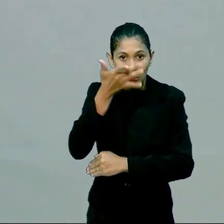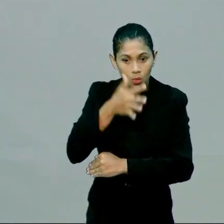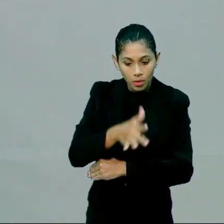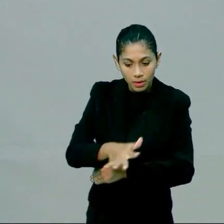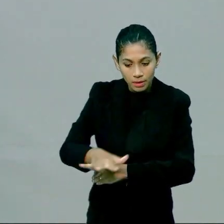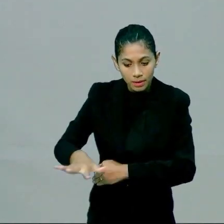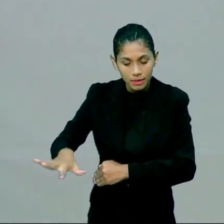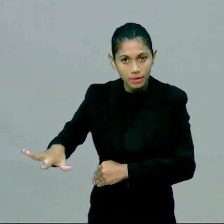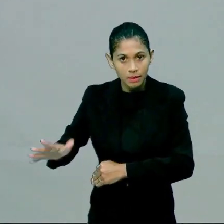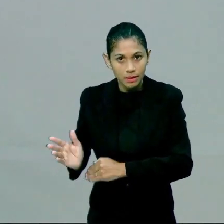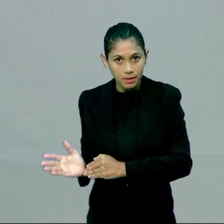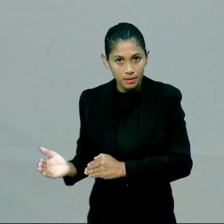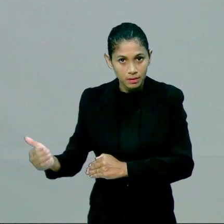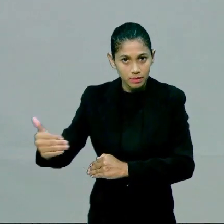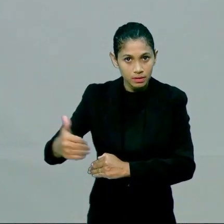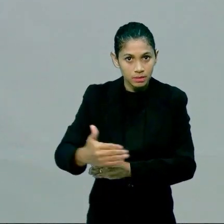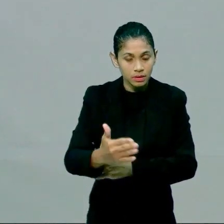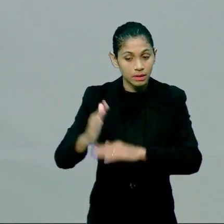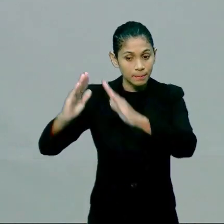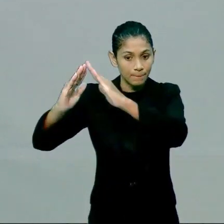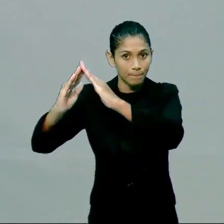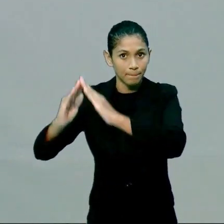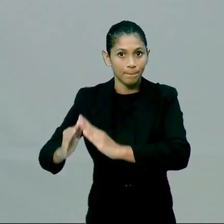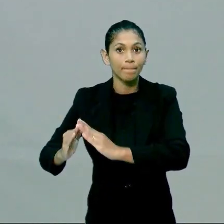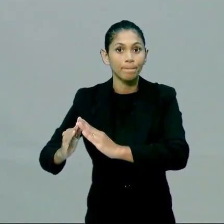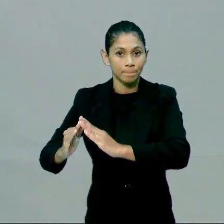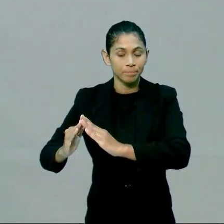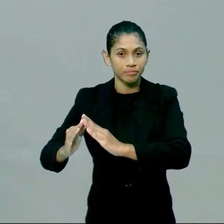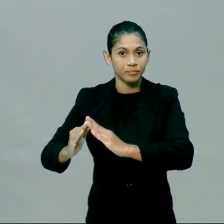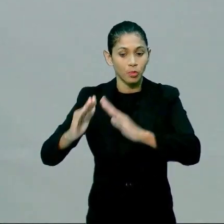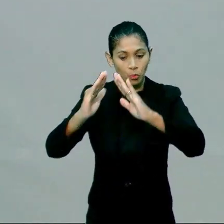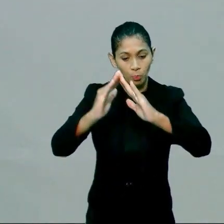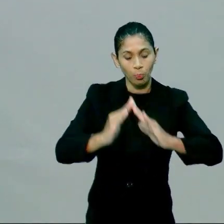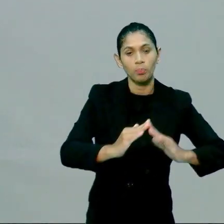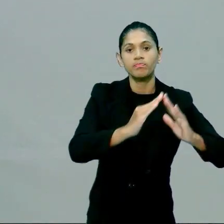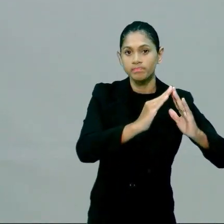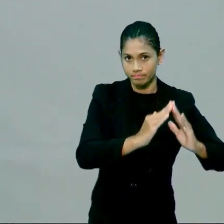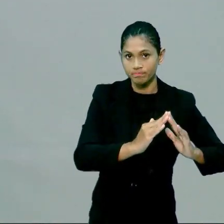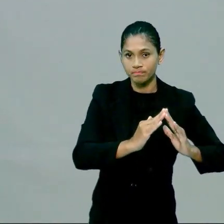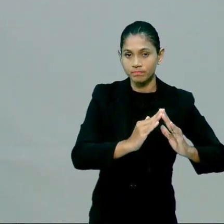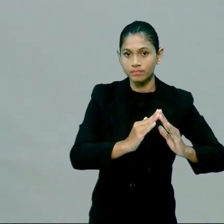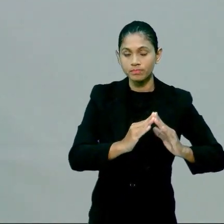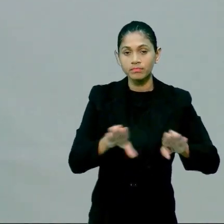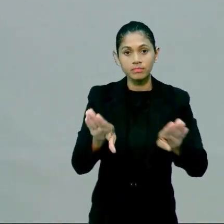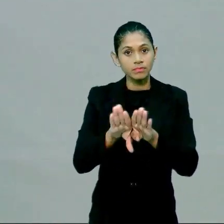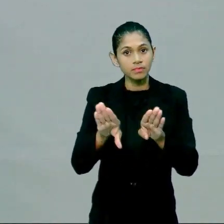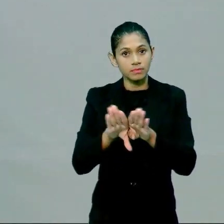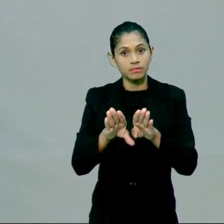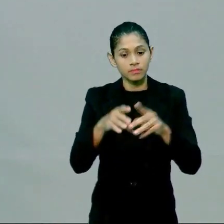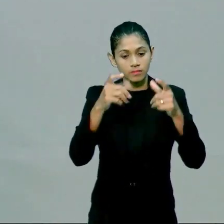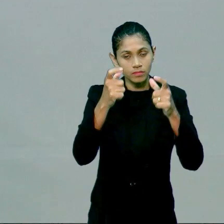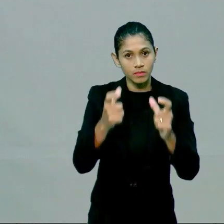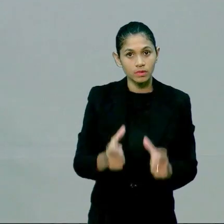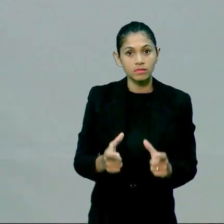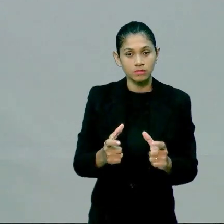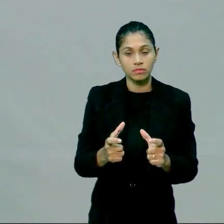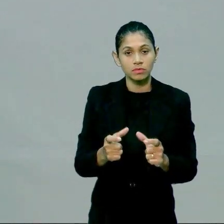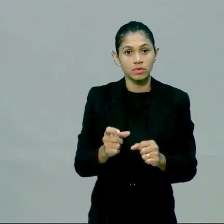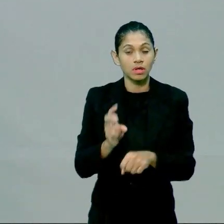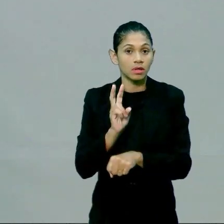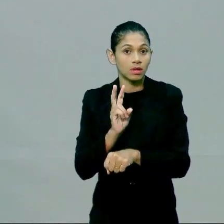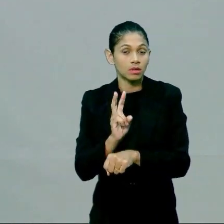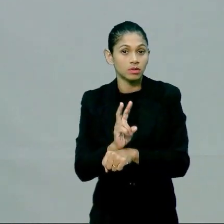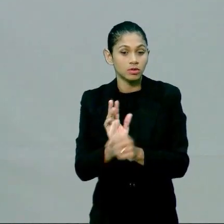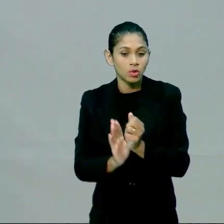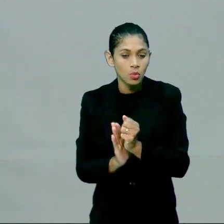e montavam, digamos que, acampamentos e também lugares de armazenamento e